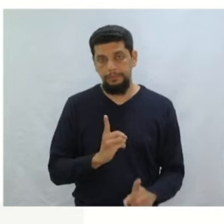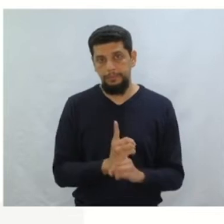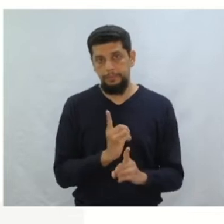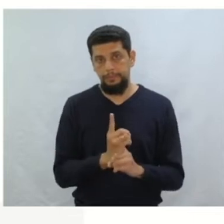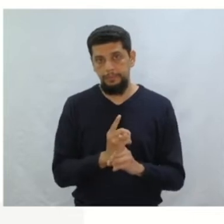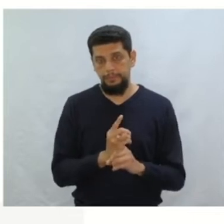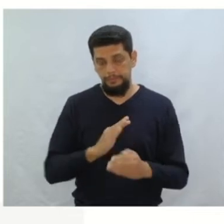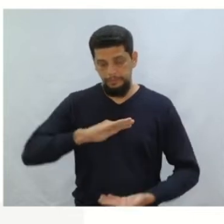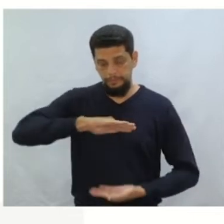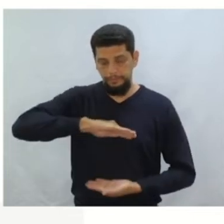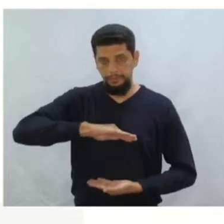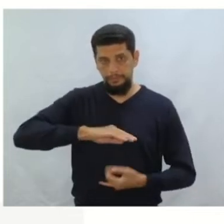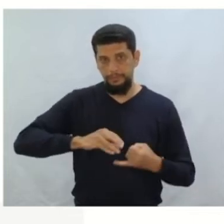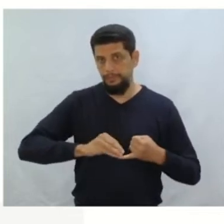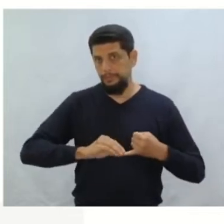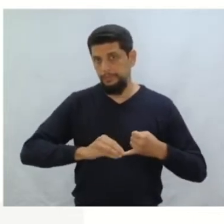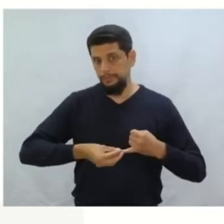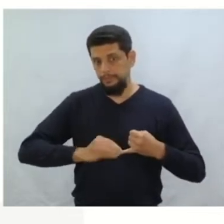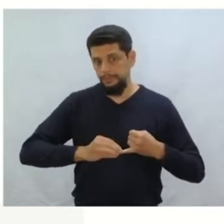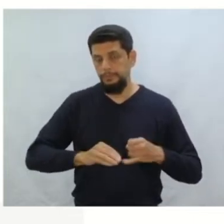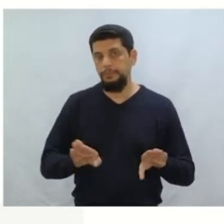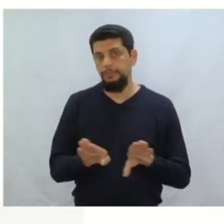de feijão.